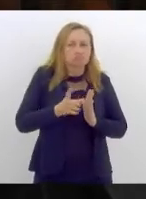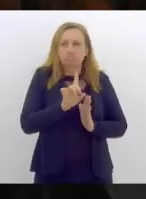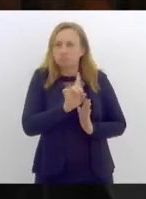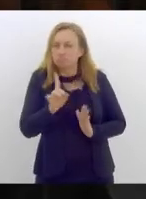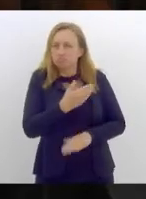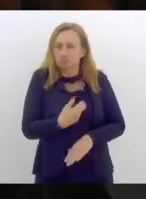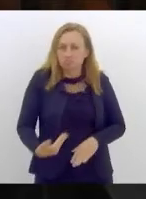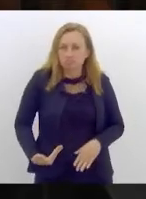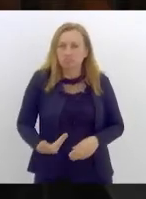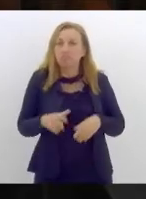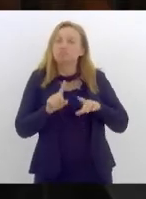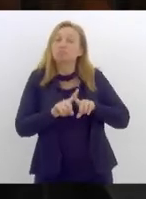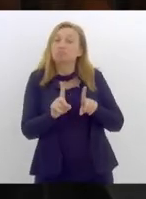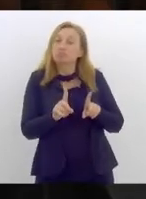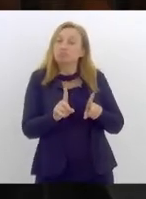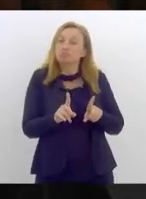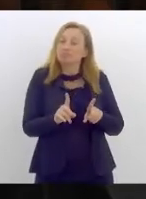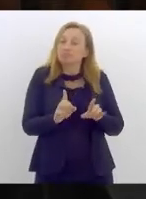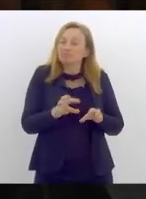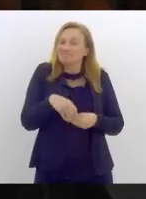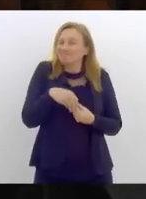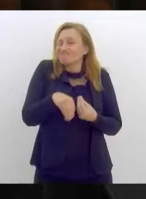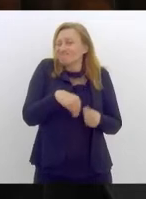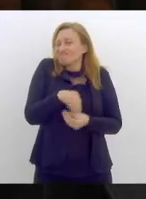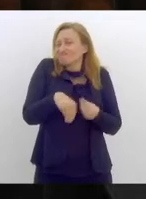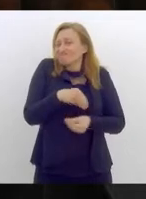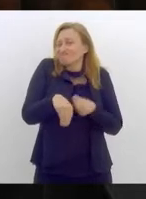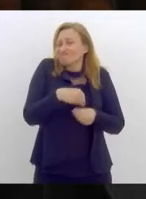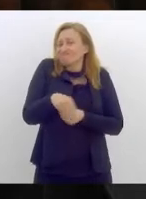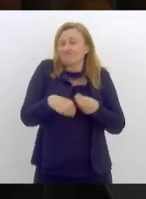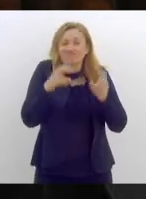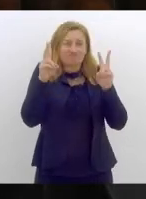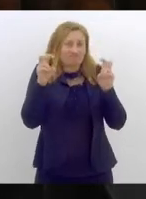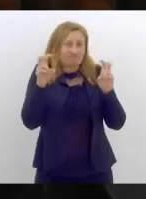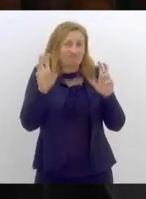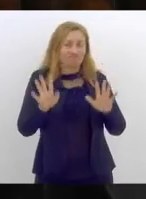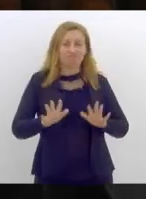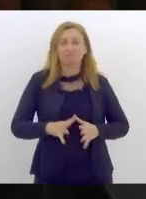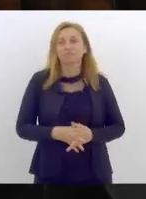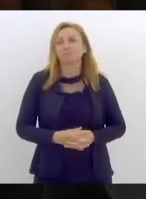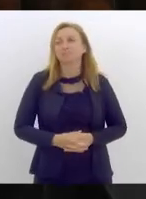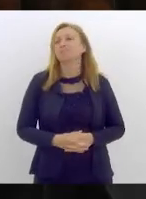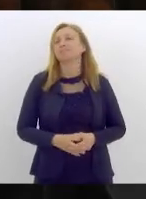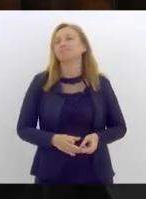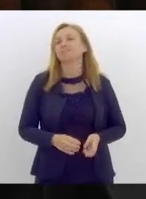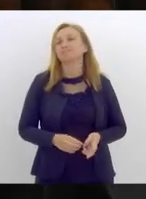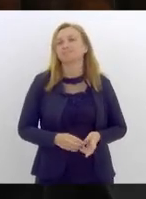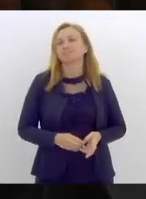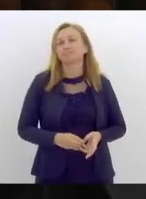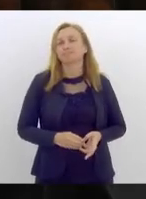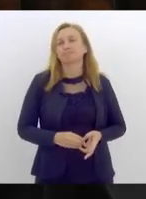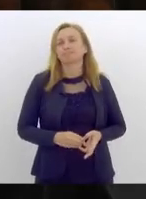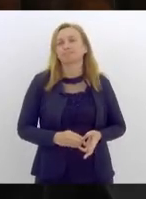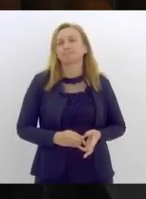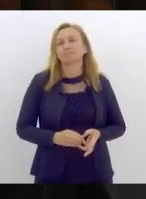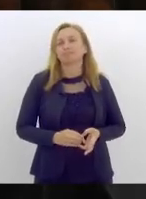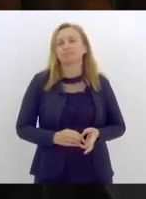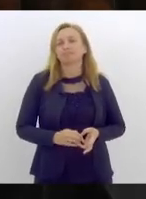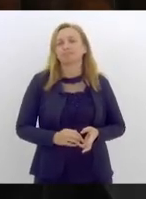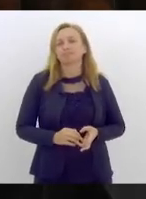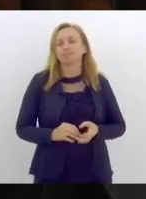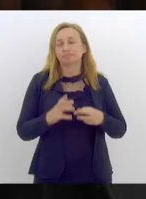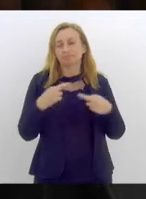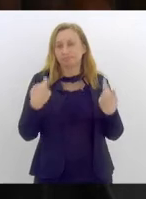de governo mas hoje há uma mistura Total nos temas e nessa reunião